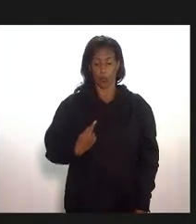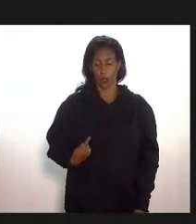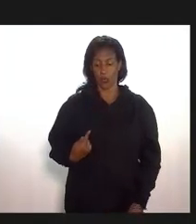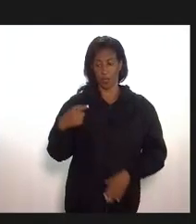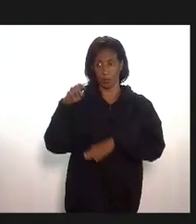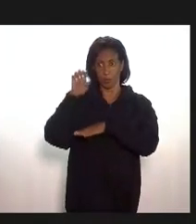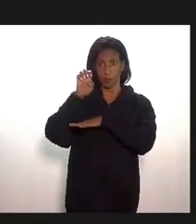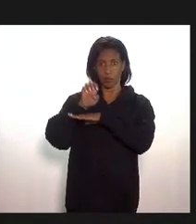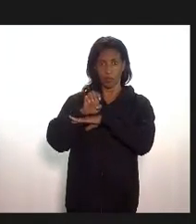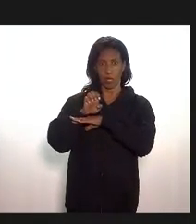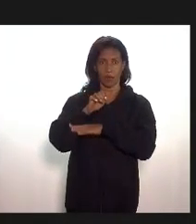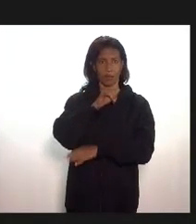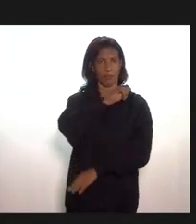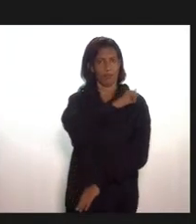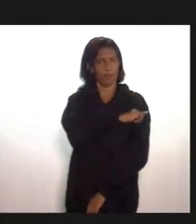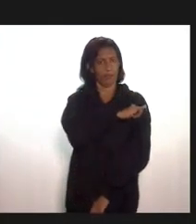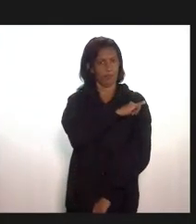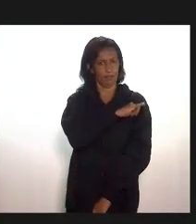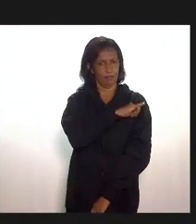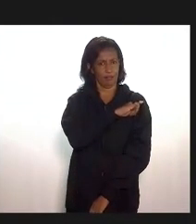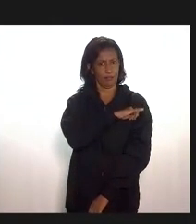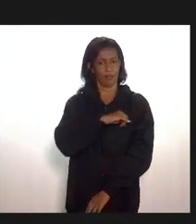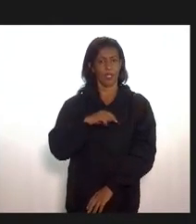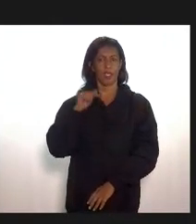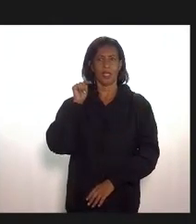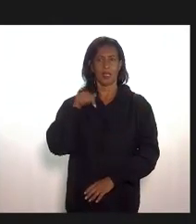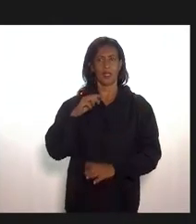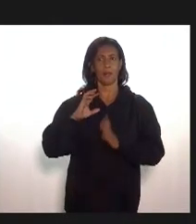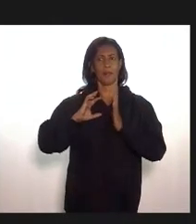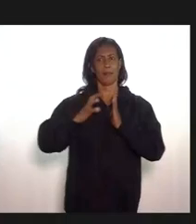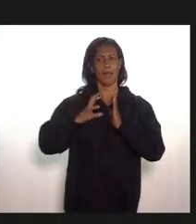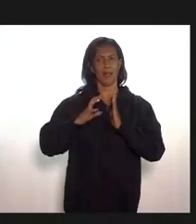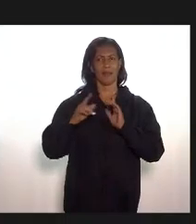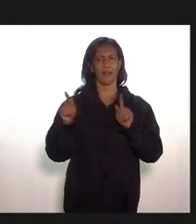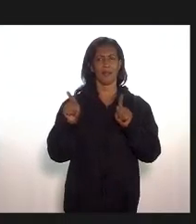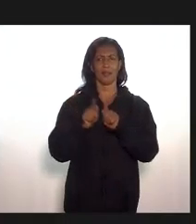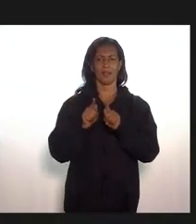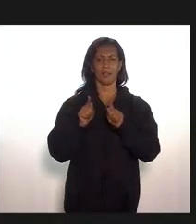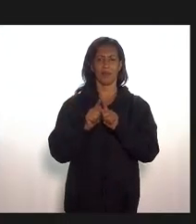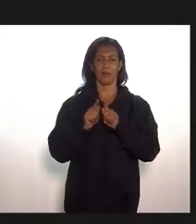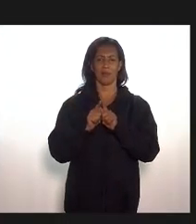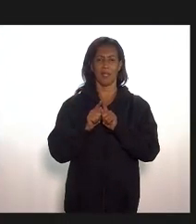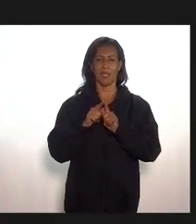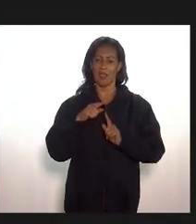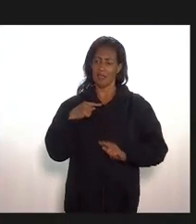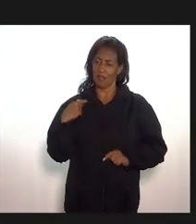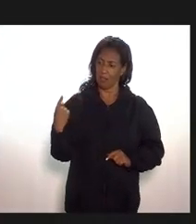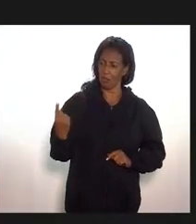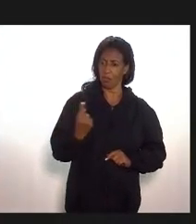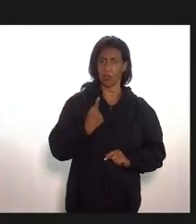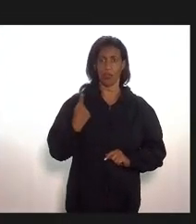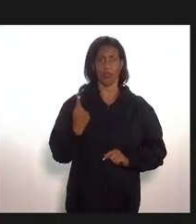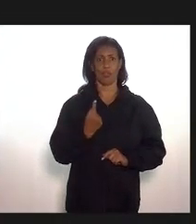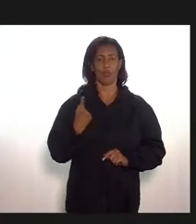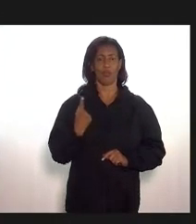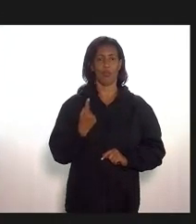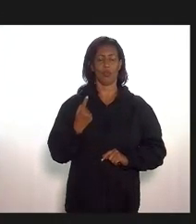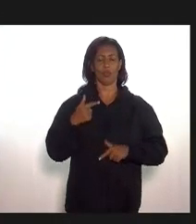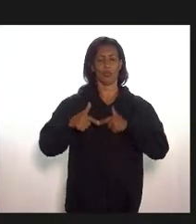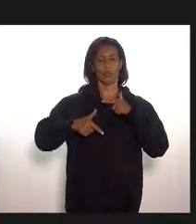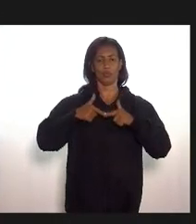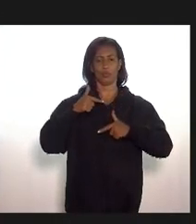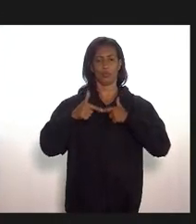Janeiro e as decisões que o parlamento coloca faz parte da nossa missão fundamental, que é